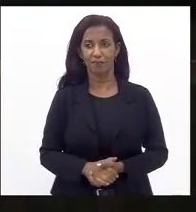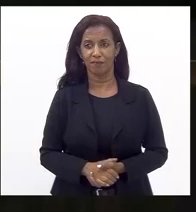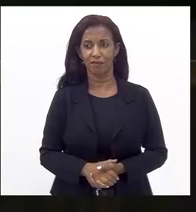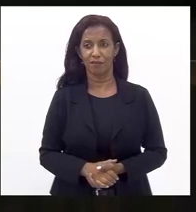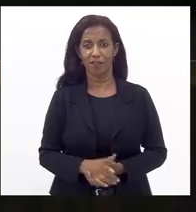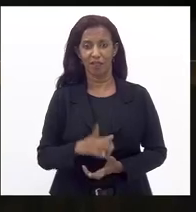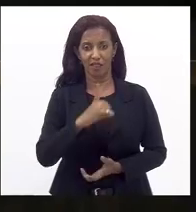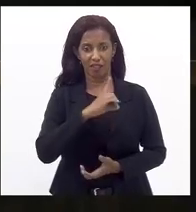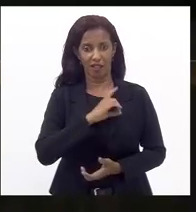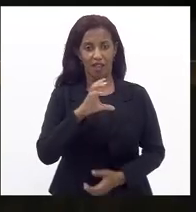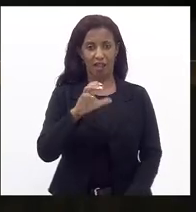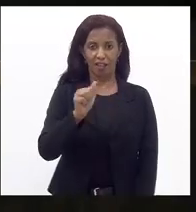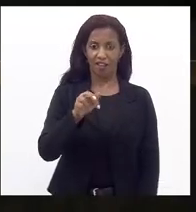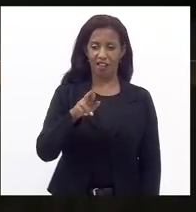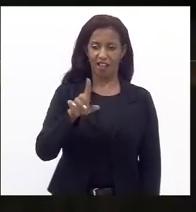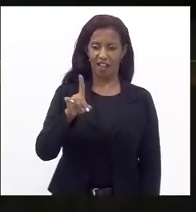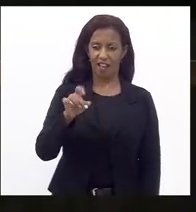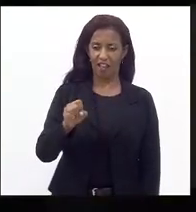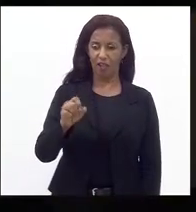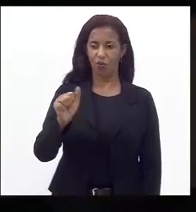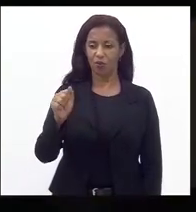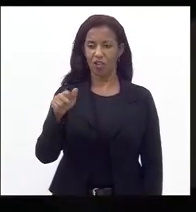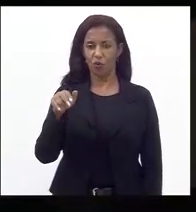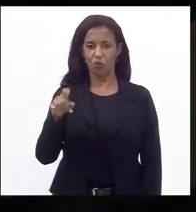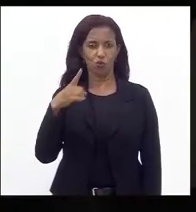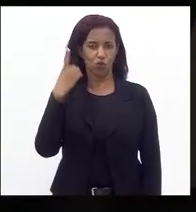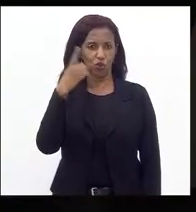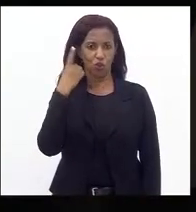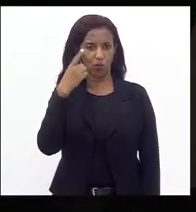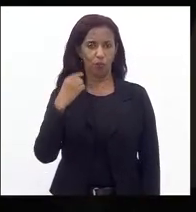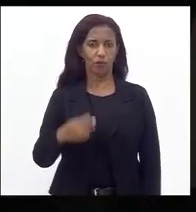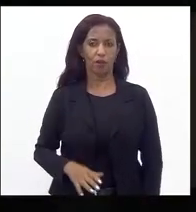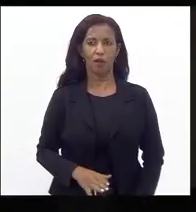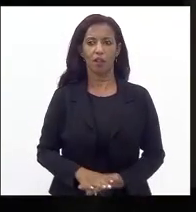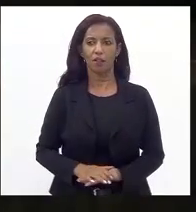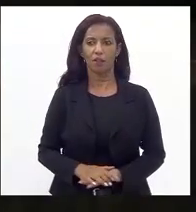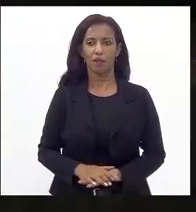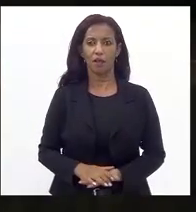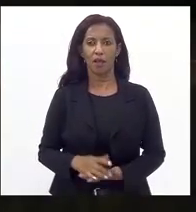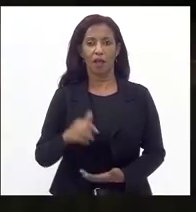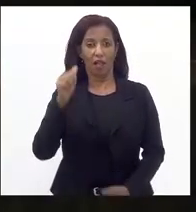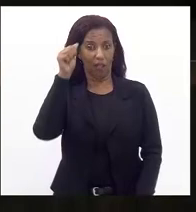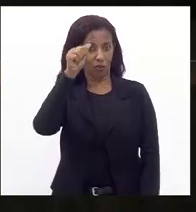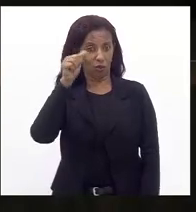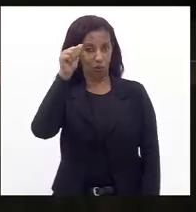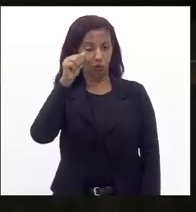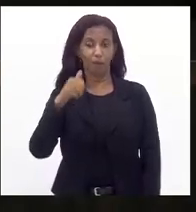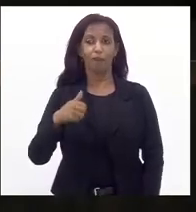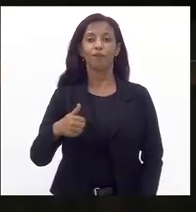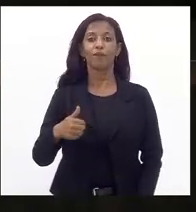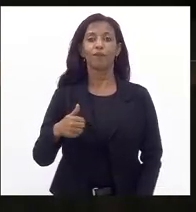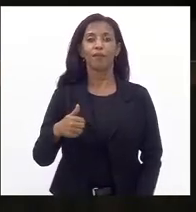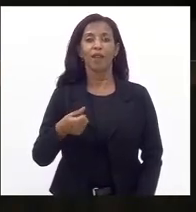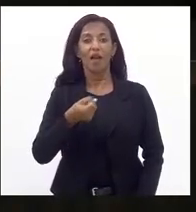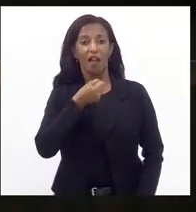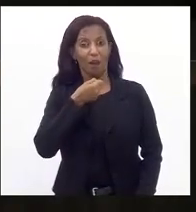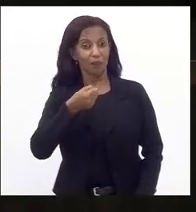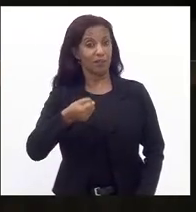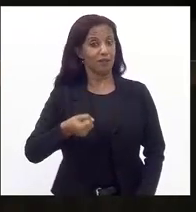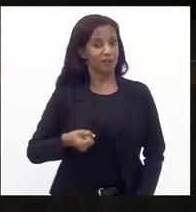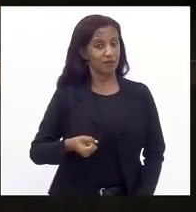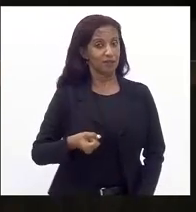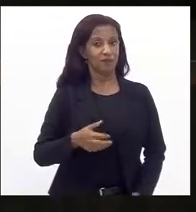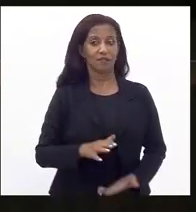delegado Carlos Augusto Deputado não ator apresentador